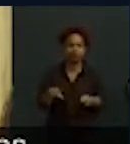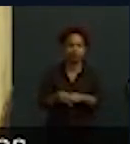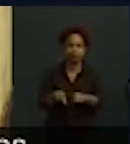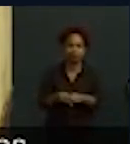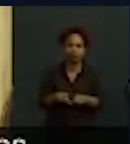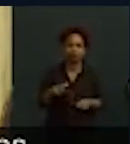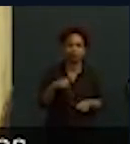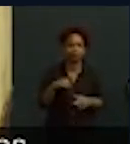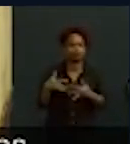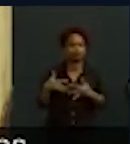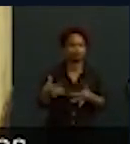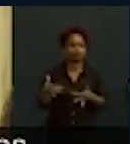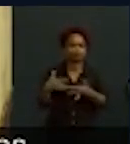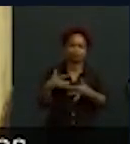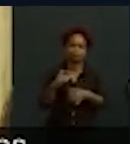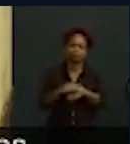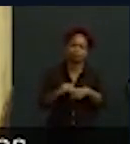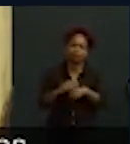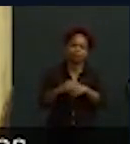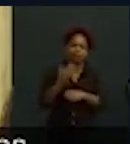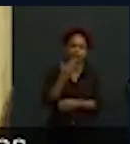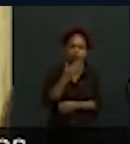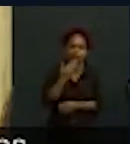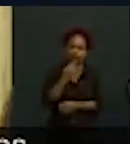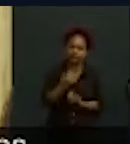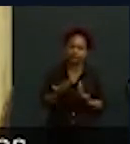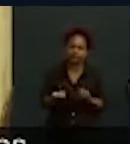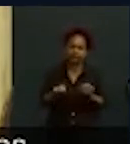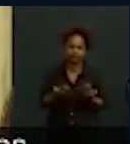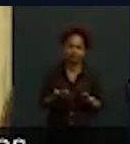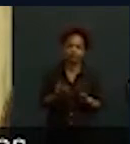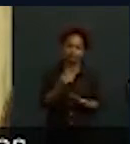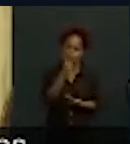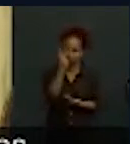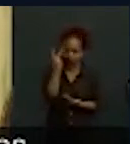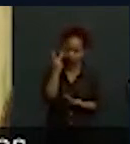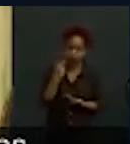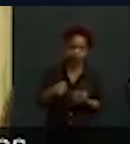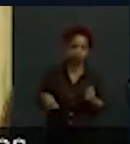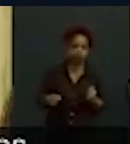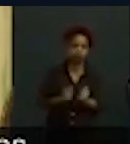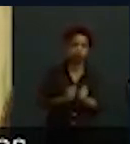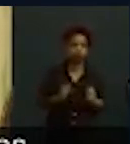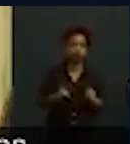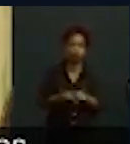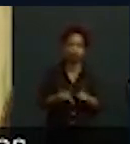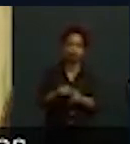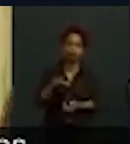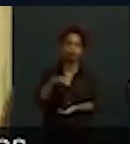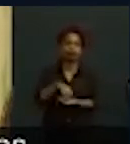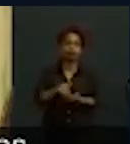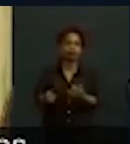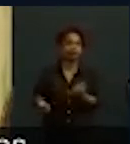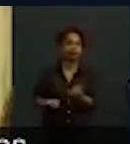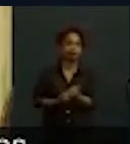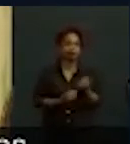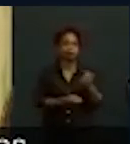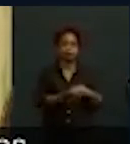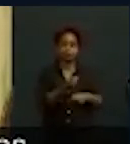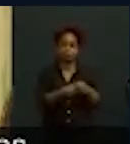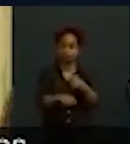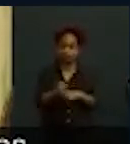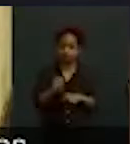espírito altruísta, doçura e dedicação ao próximo. Junto ao Centro de Apoio